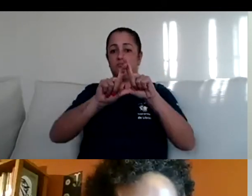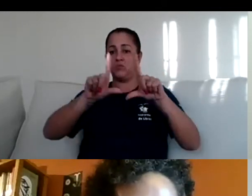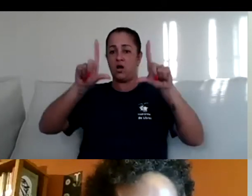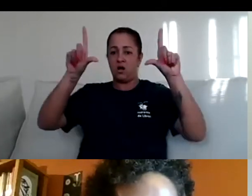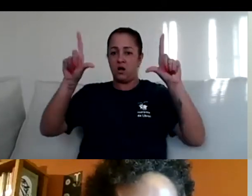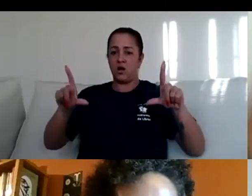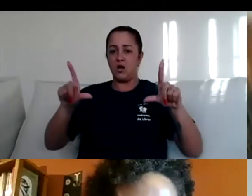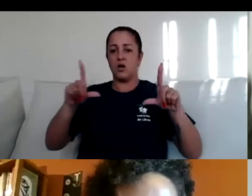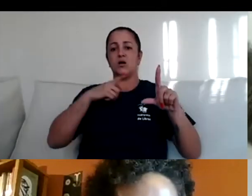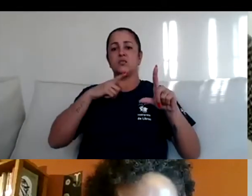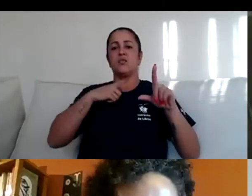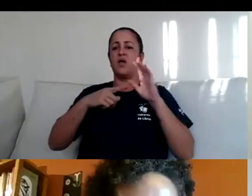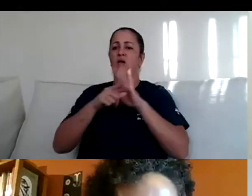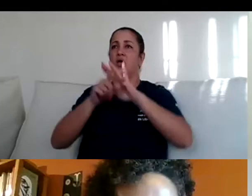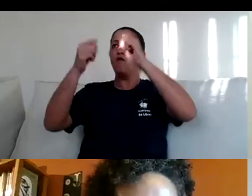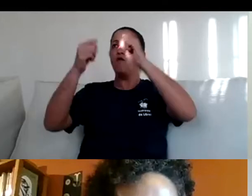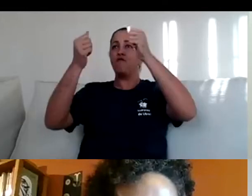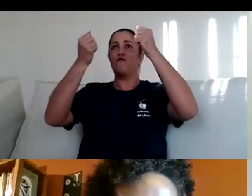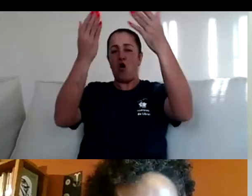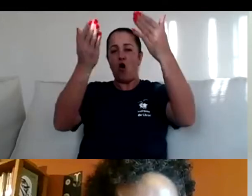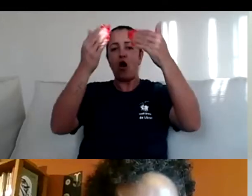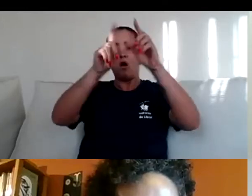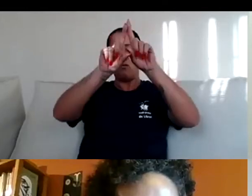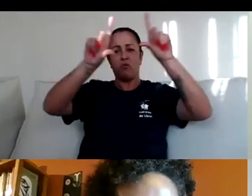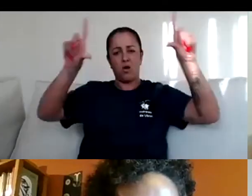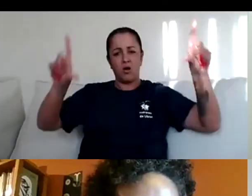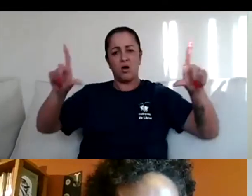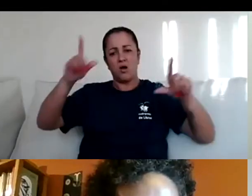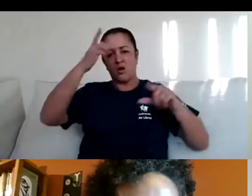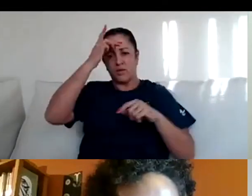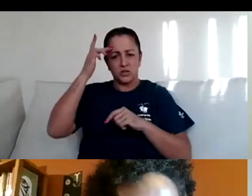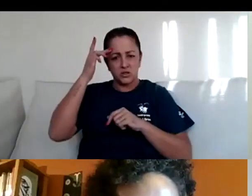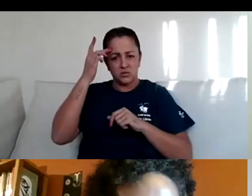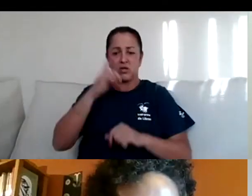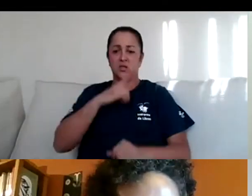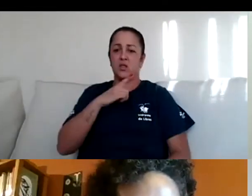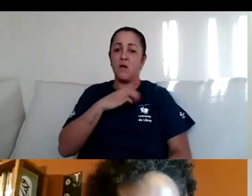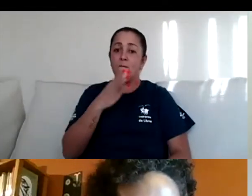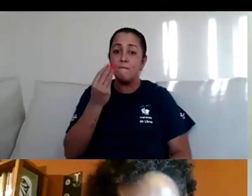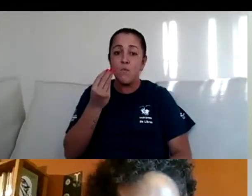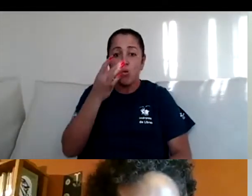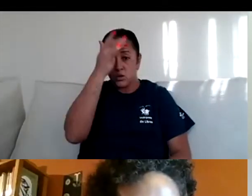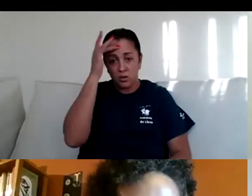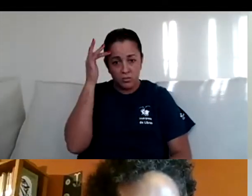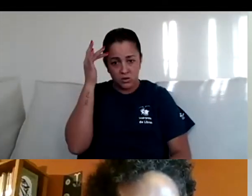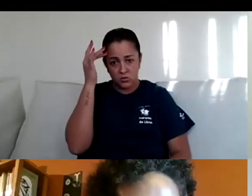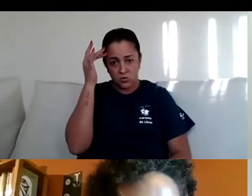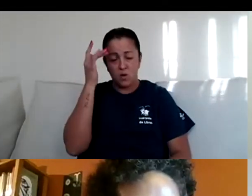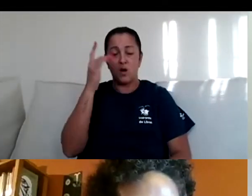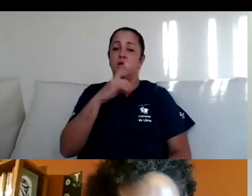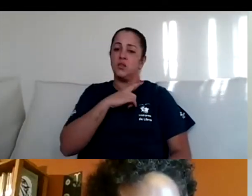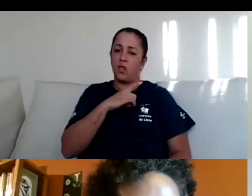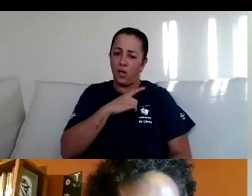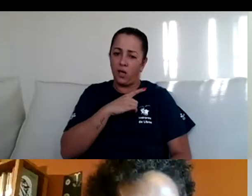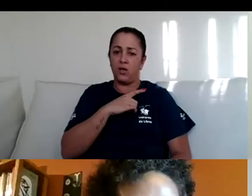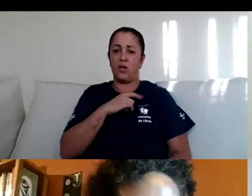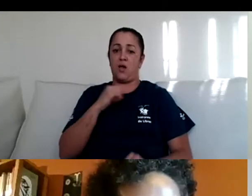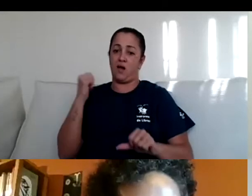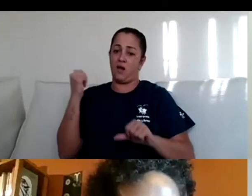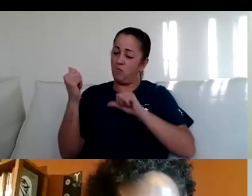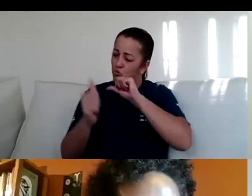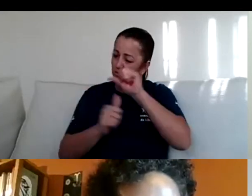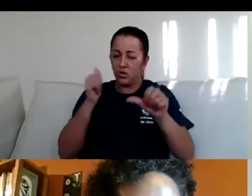também na porta da biblioteca, e isso atraiu muita gente. Então, era nítido, assim, a mudança